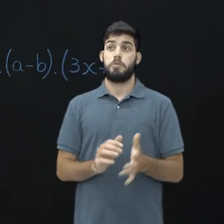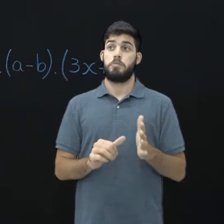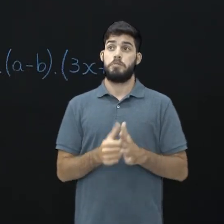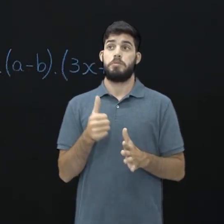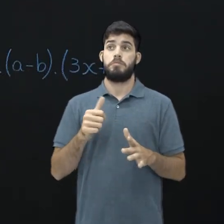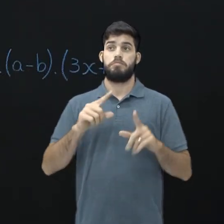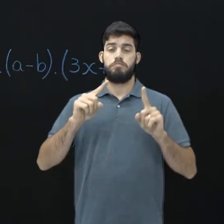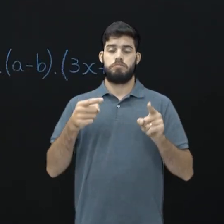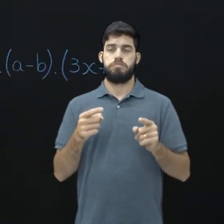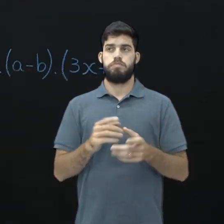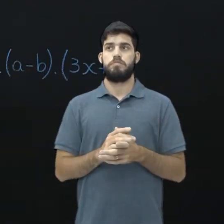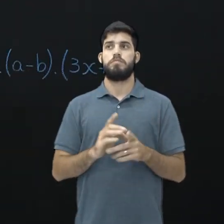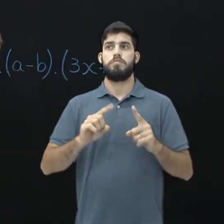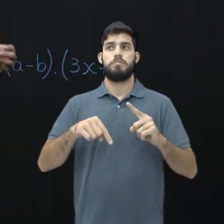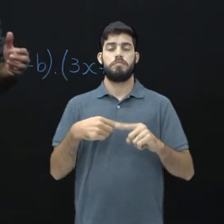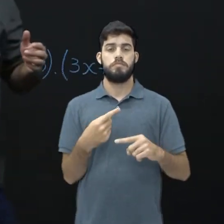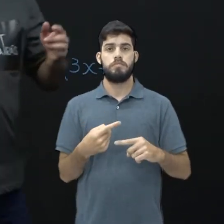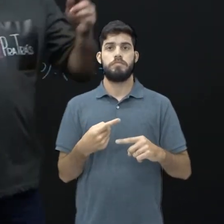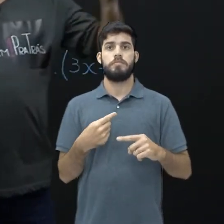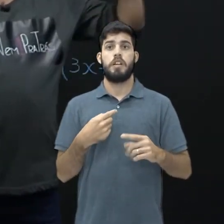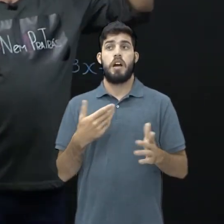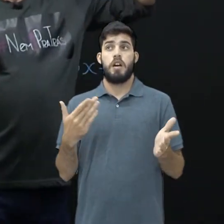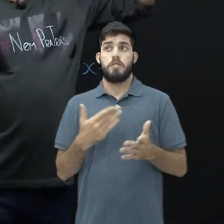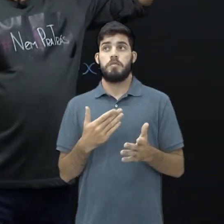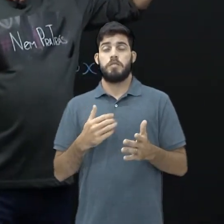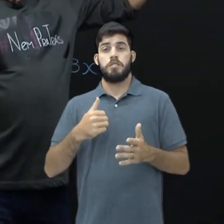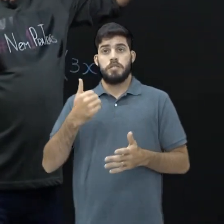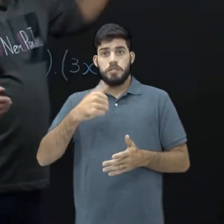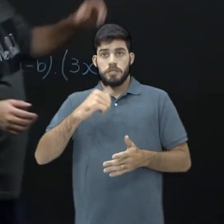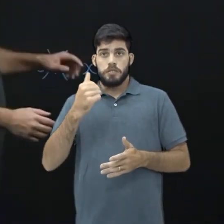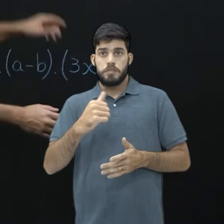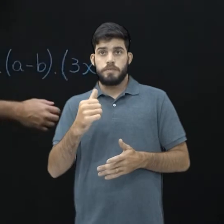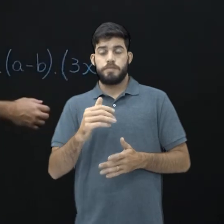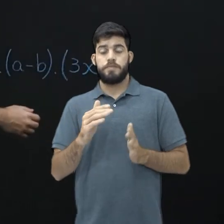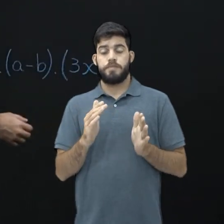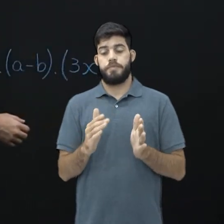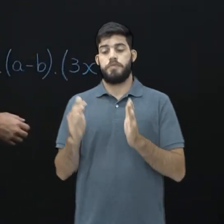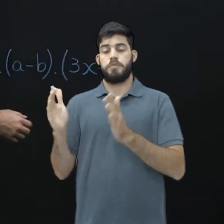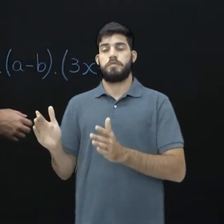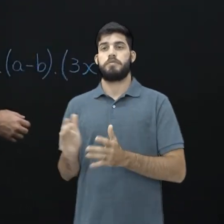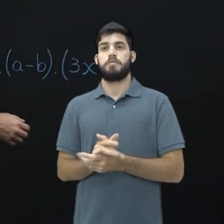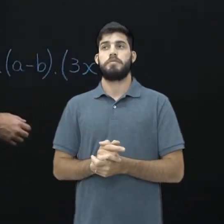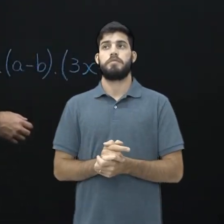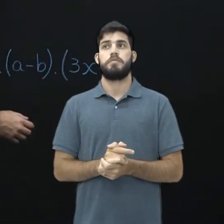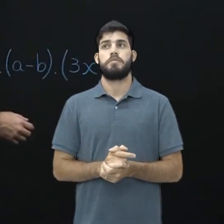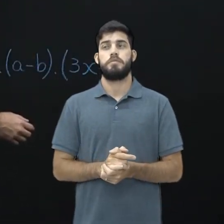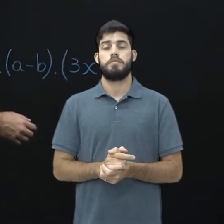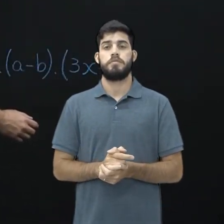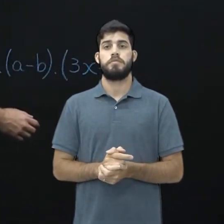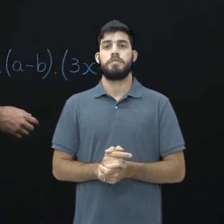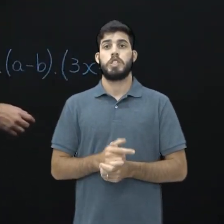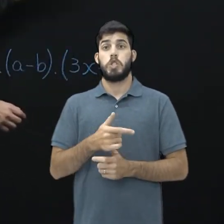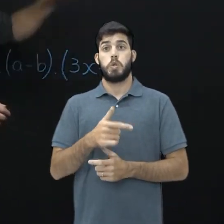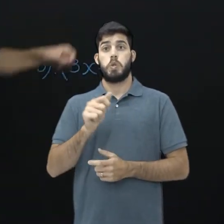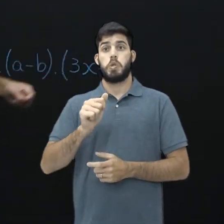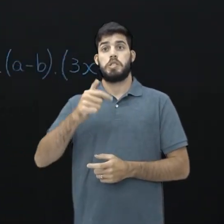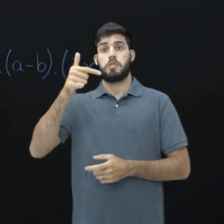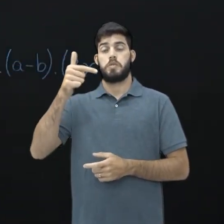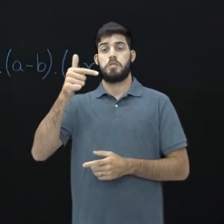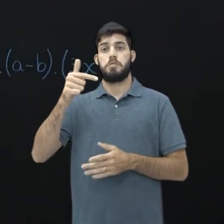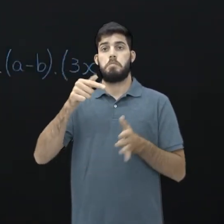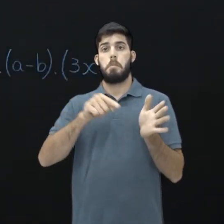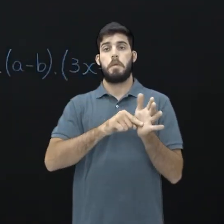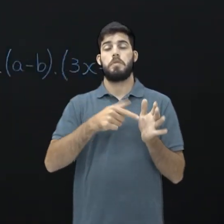bom? Depois, vamos analisar agora o segundo par. No segundo par, eu tenho 2a ao quadrado